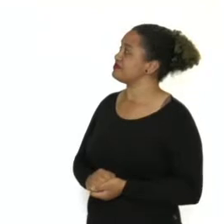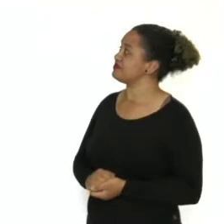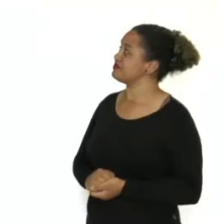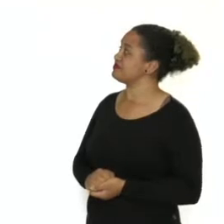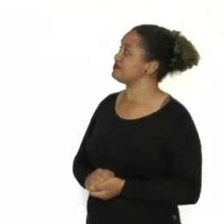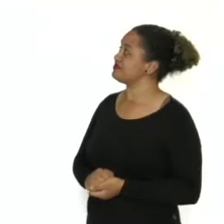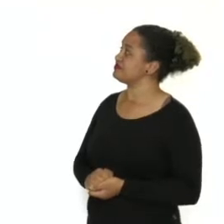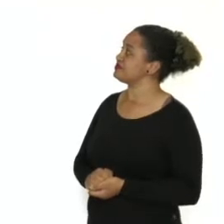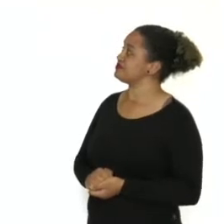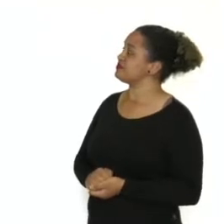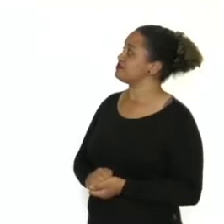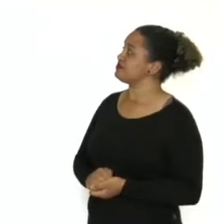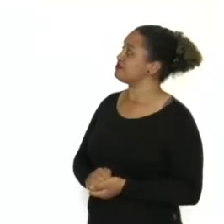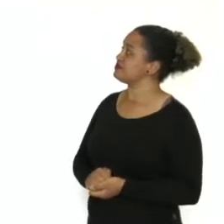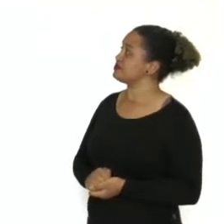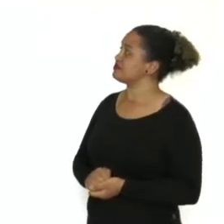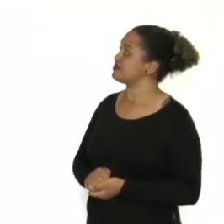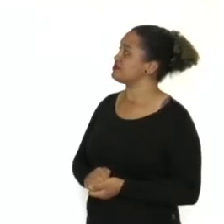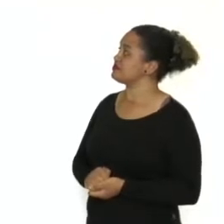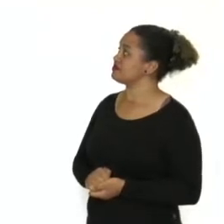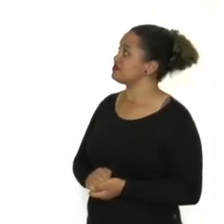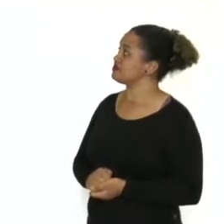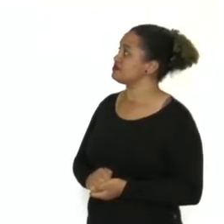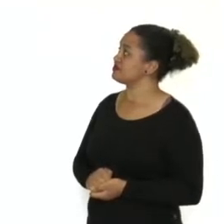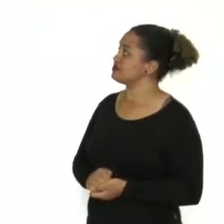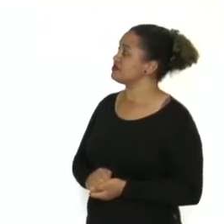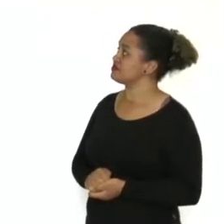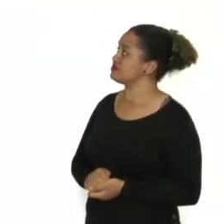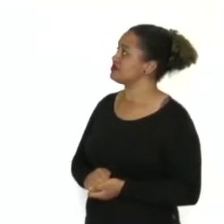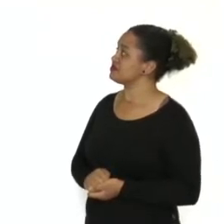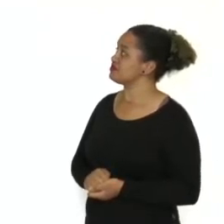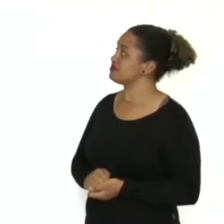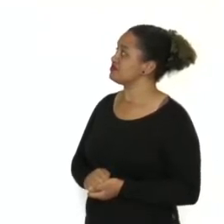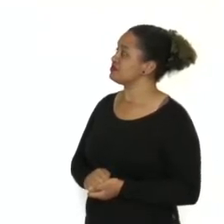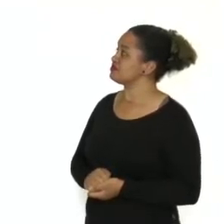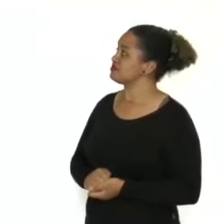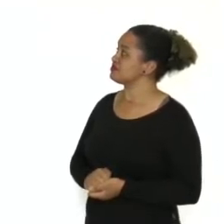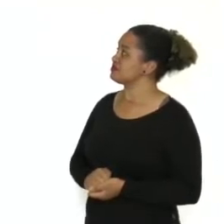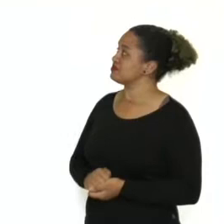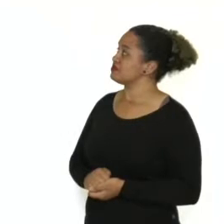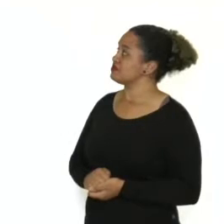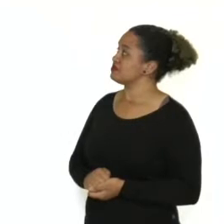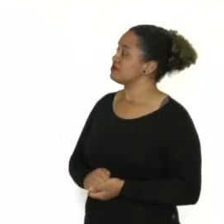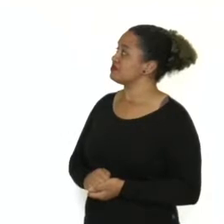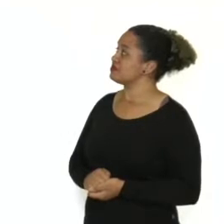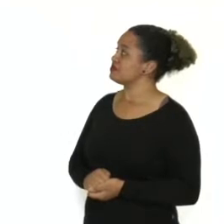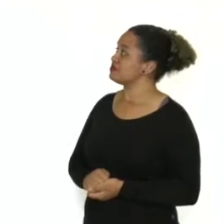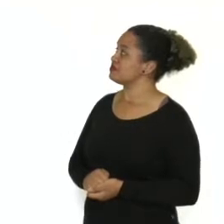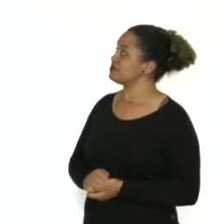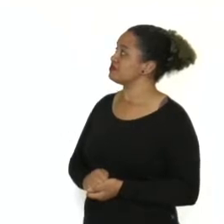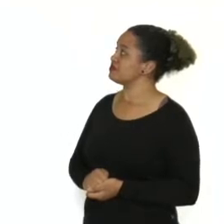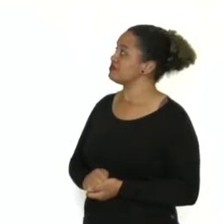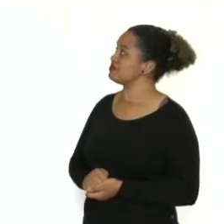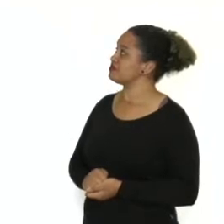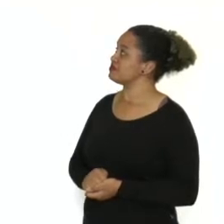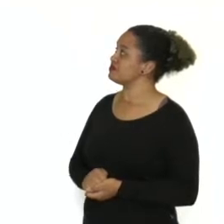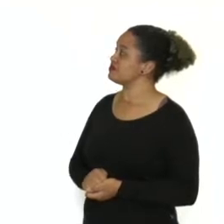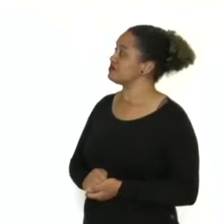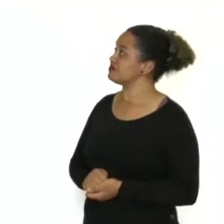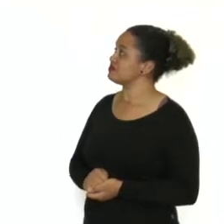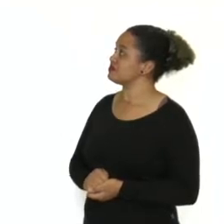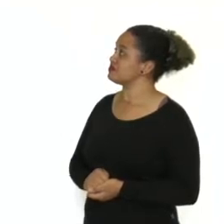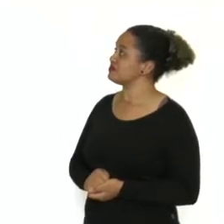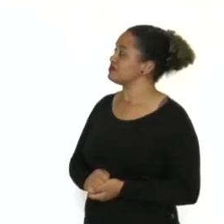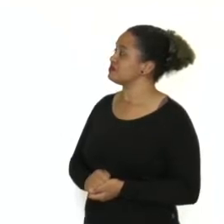em vista as boas ações e comportamentos inspirador dentre estas movimentações do período Natalino chamou atenção